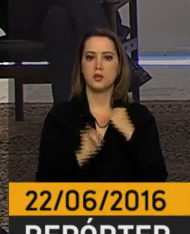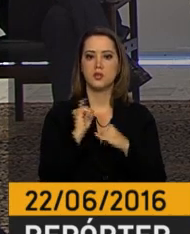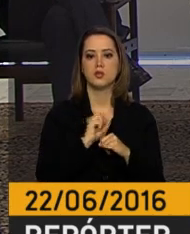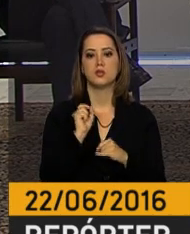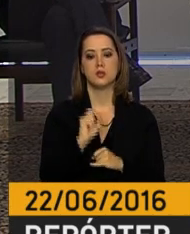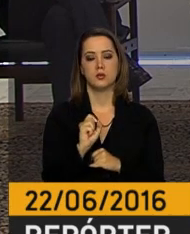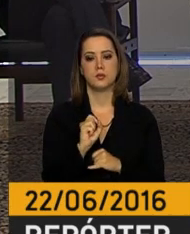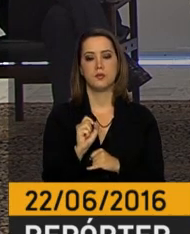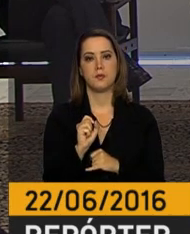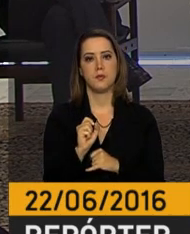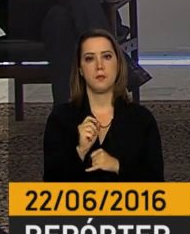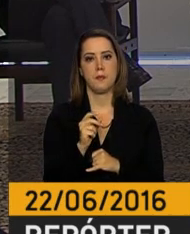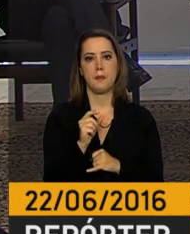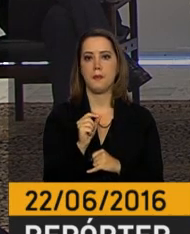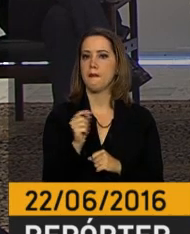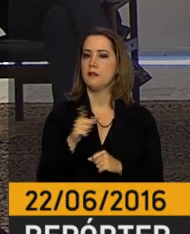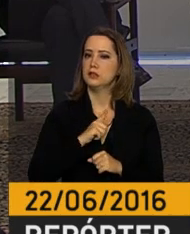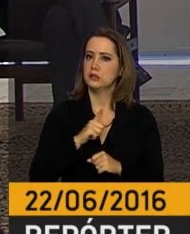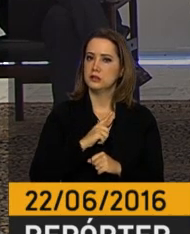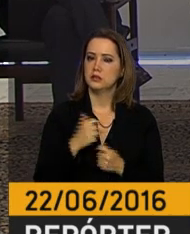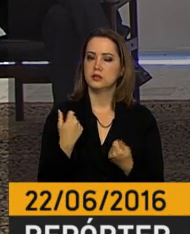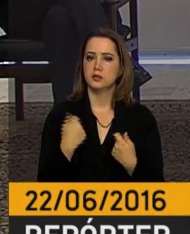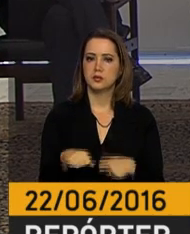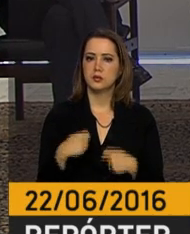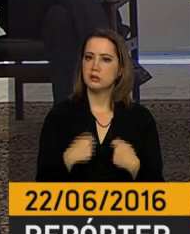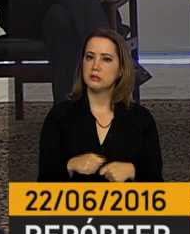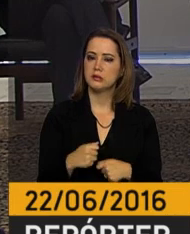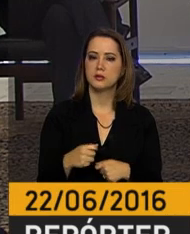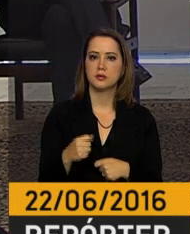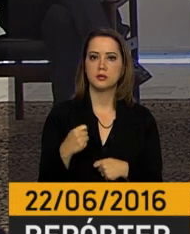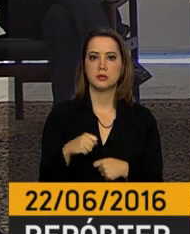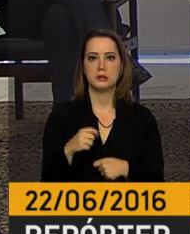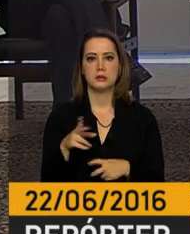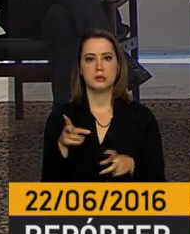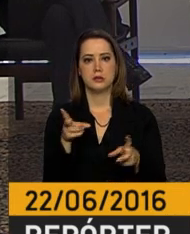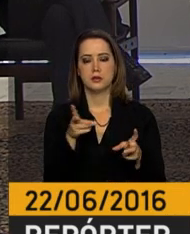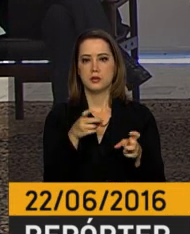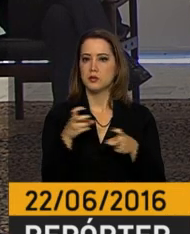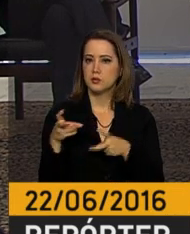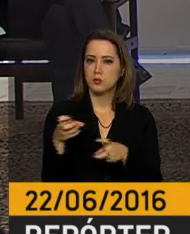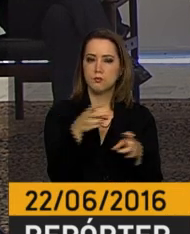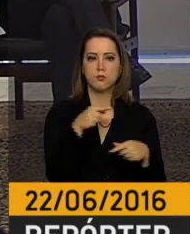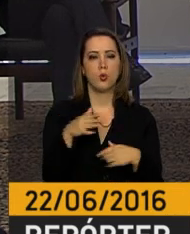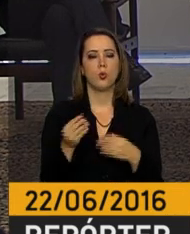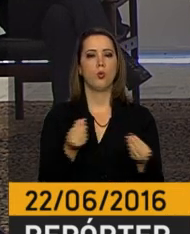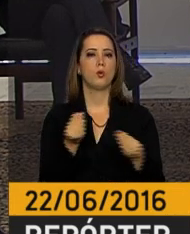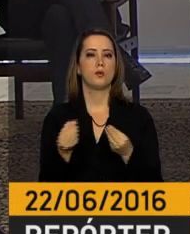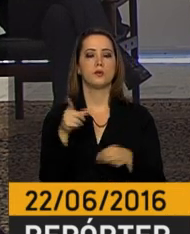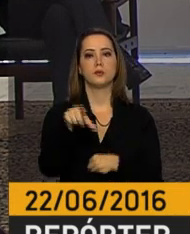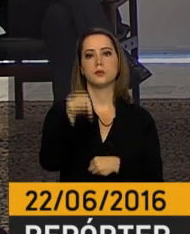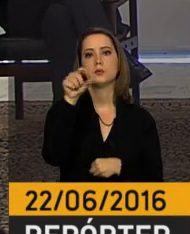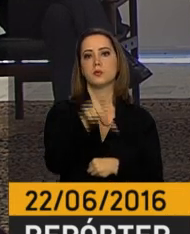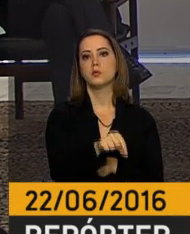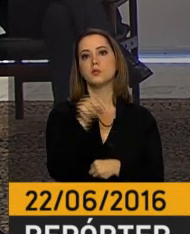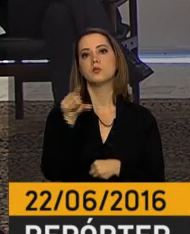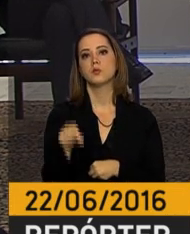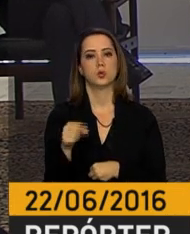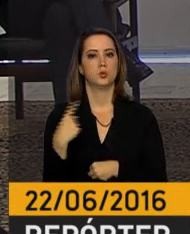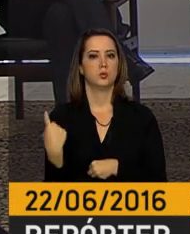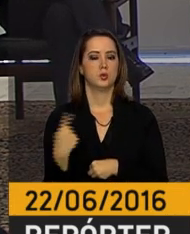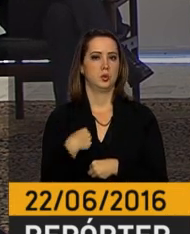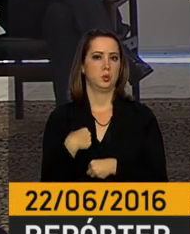falão muito mais habilitado a fazer as suas escolhas políticas e as suas escolhas